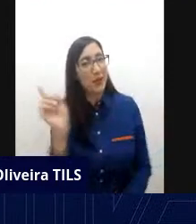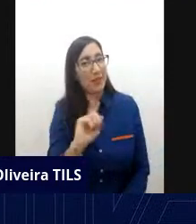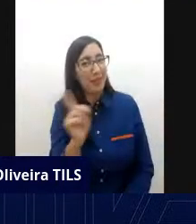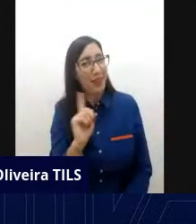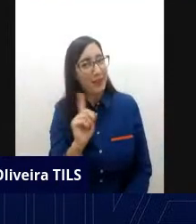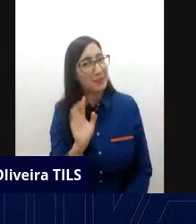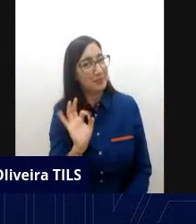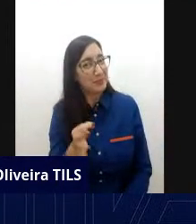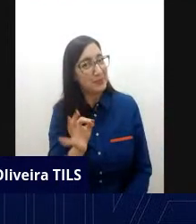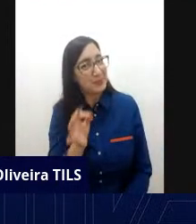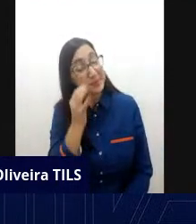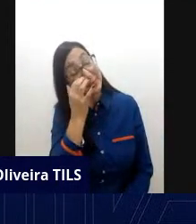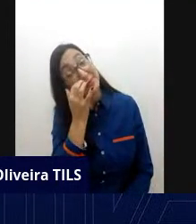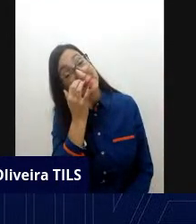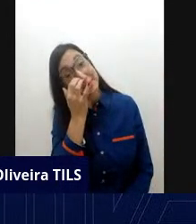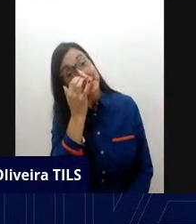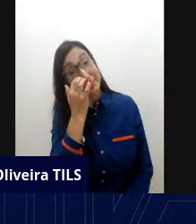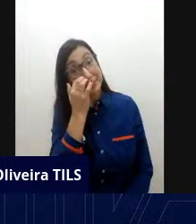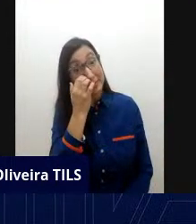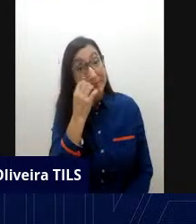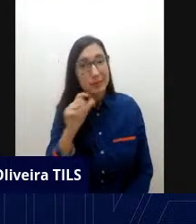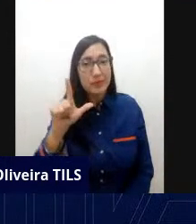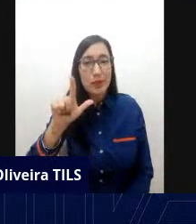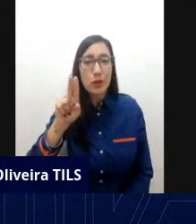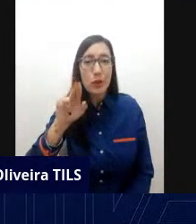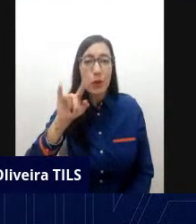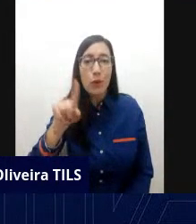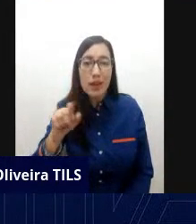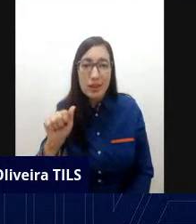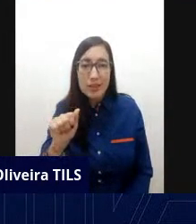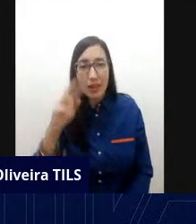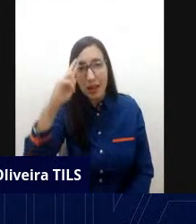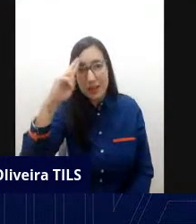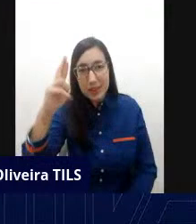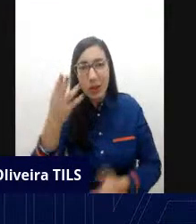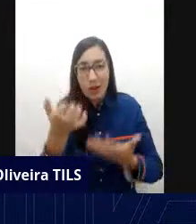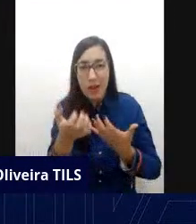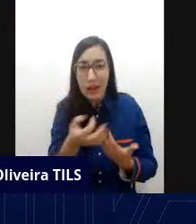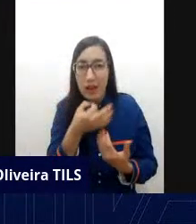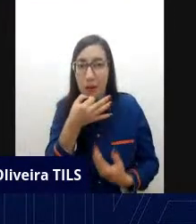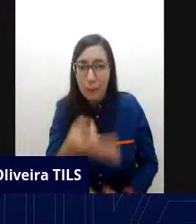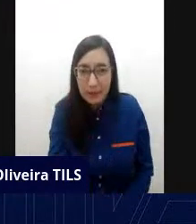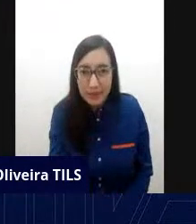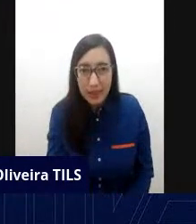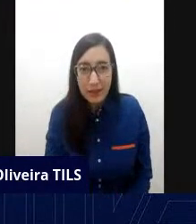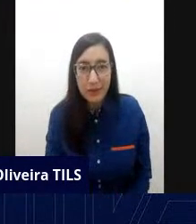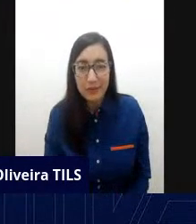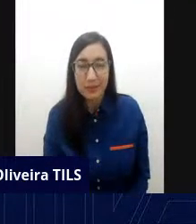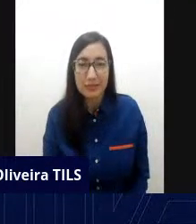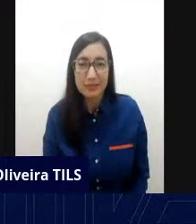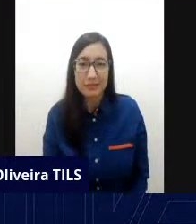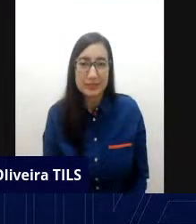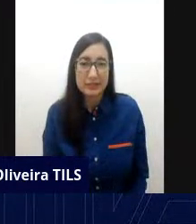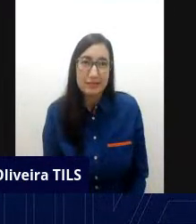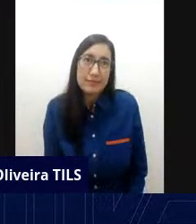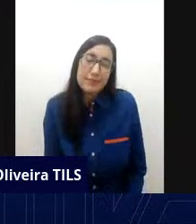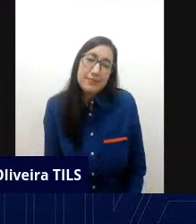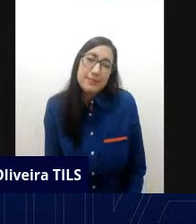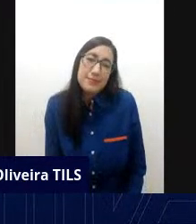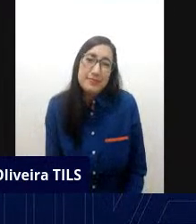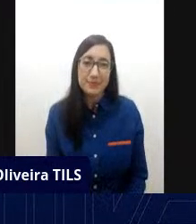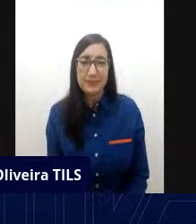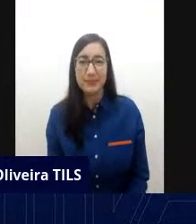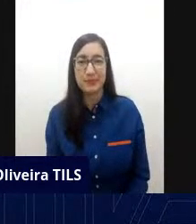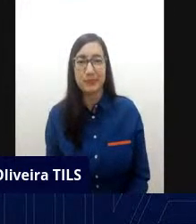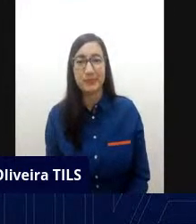Exatamente. Luísa, você quer falar mais alguma coisa para a gente encerrar? Bem, quero endossar as palavras de